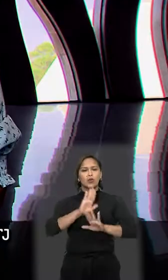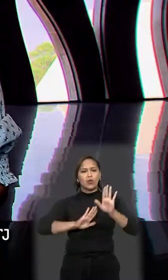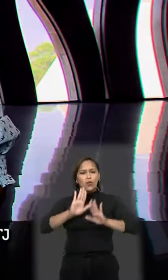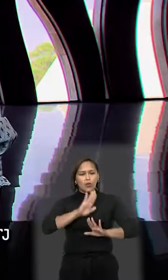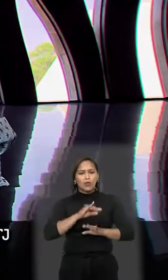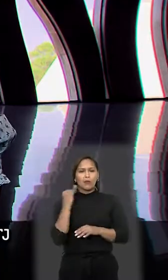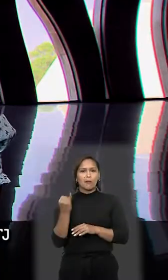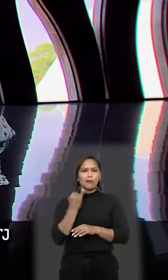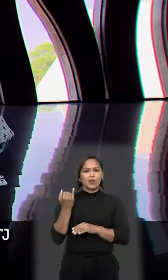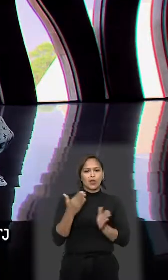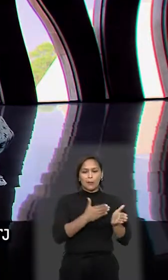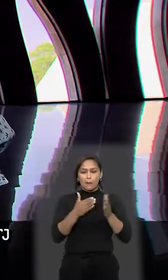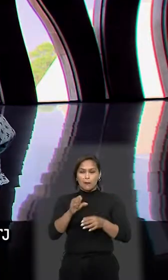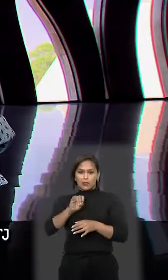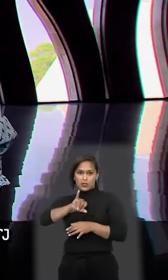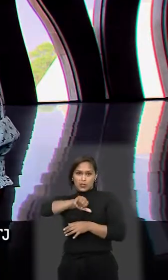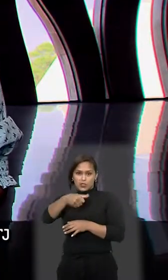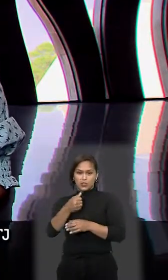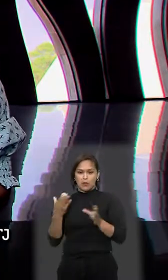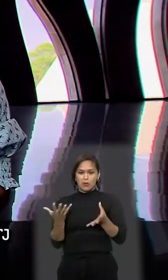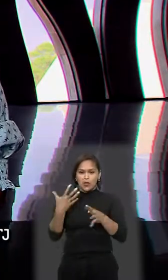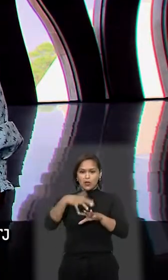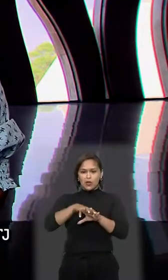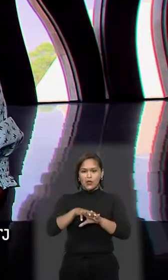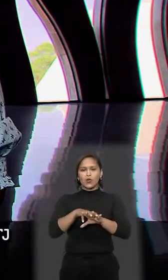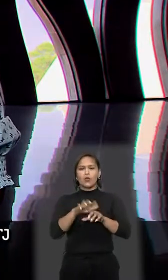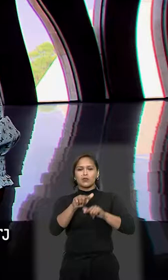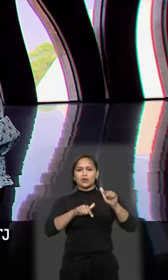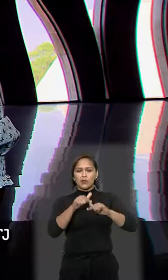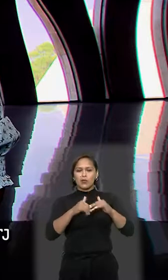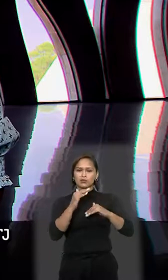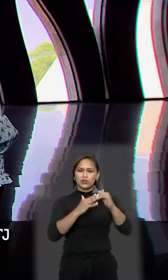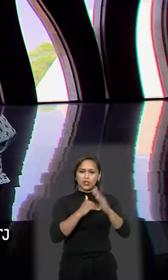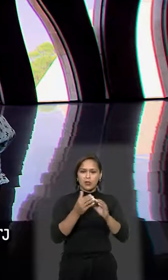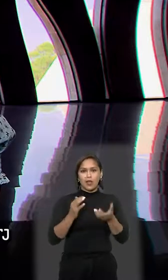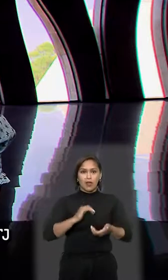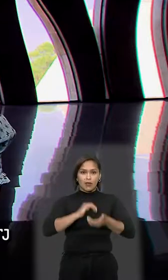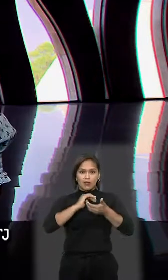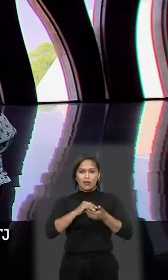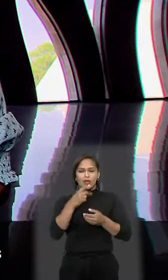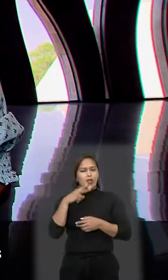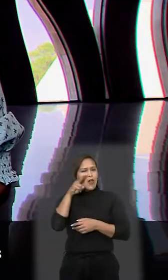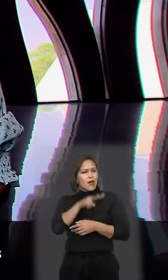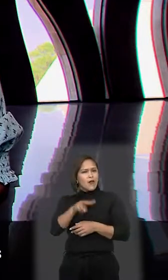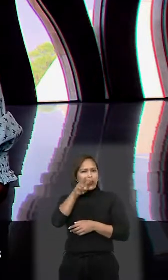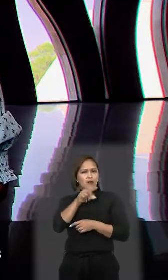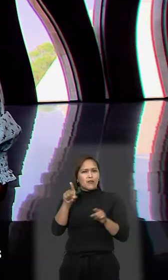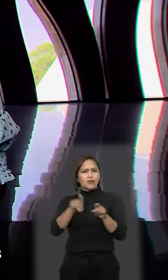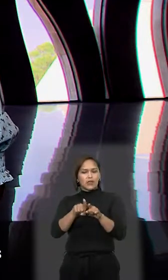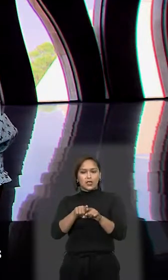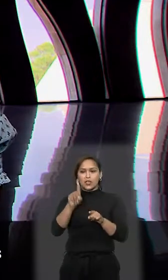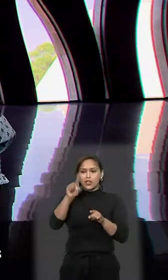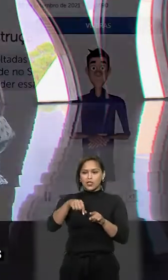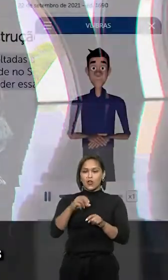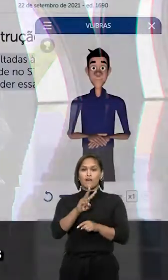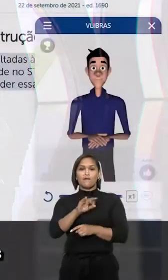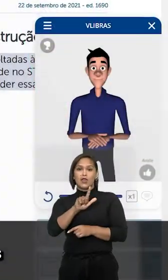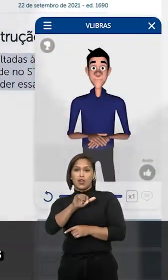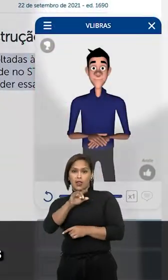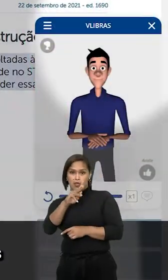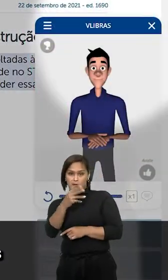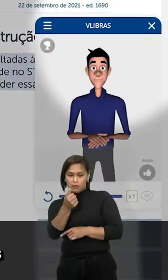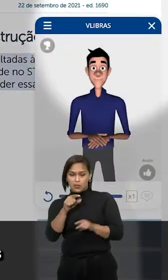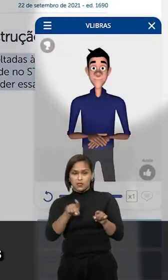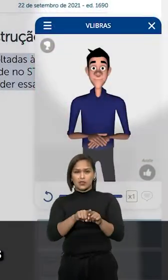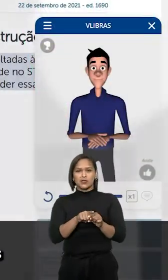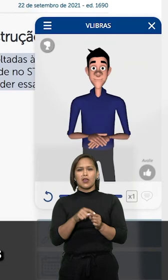tido um cuidado muito grande por parte do STJ para incluir esses colaboradores nas atividades da corte. A gente vê tanto a questão do